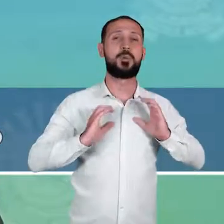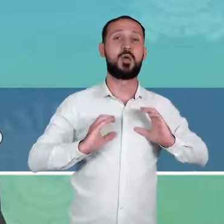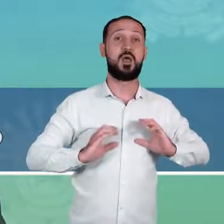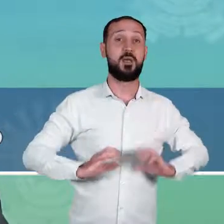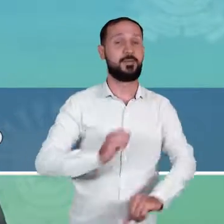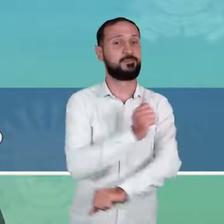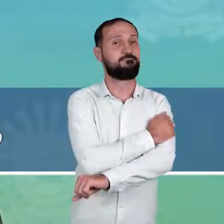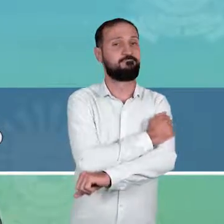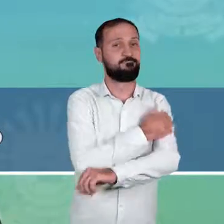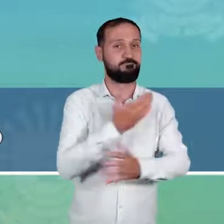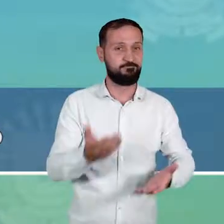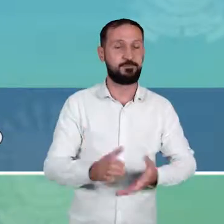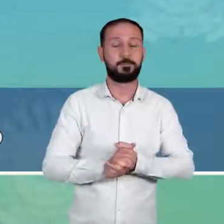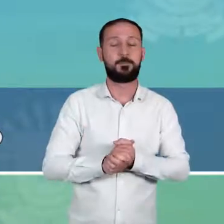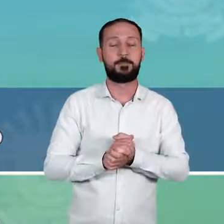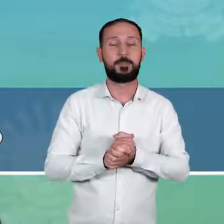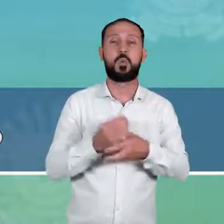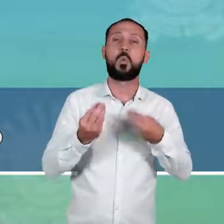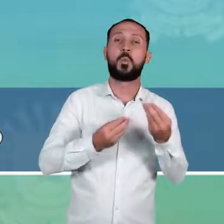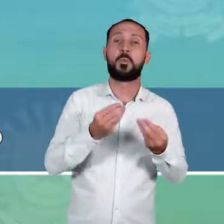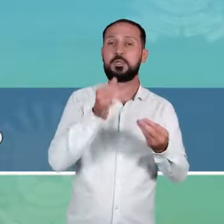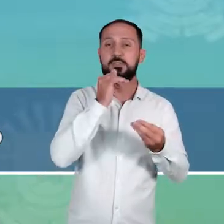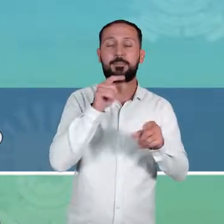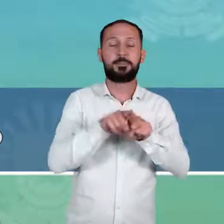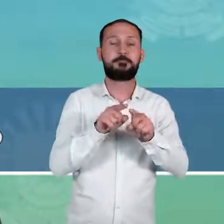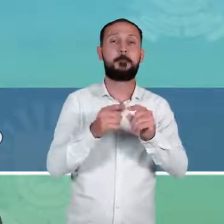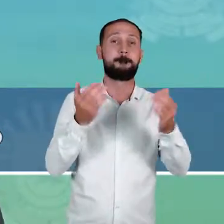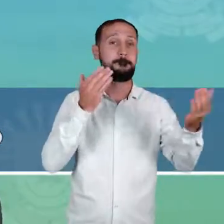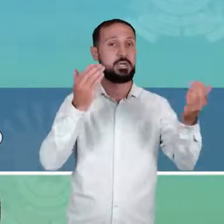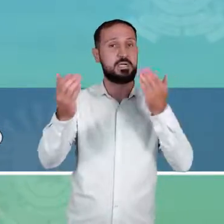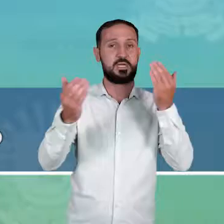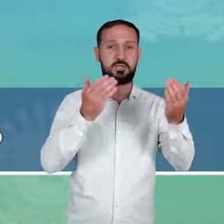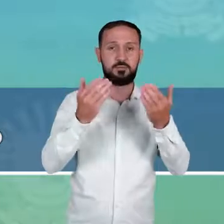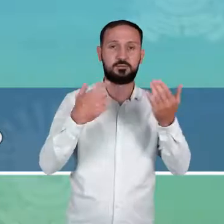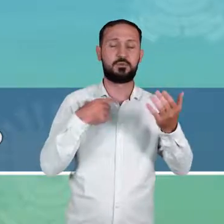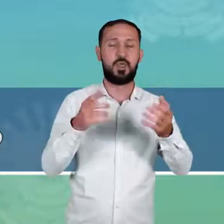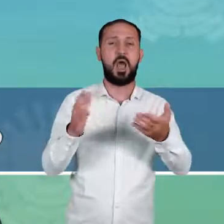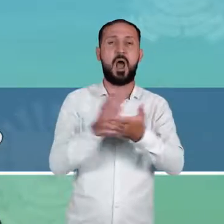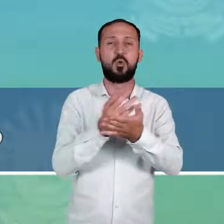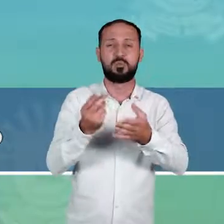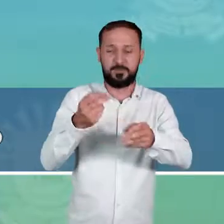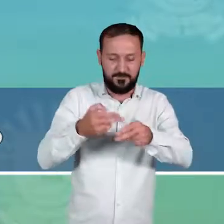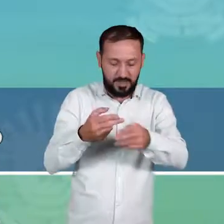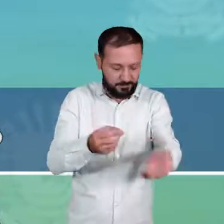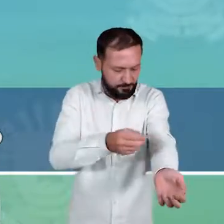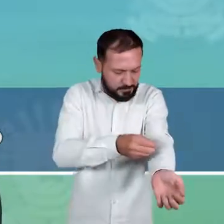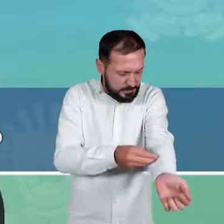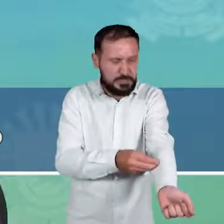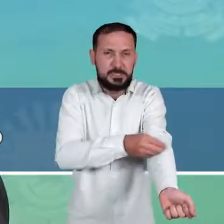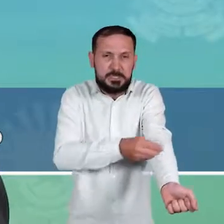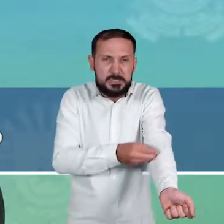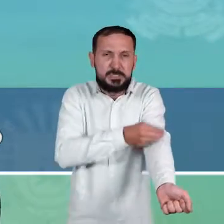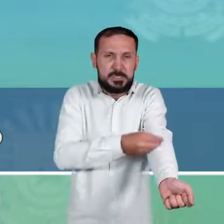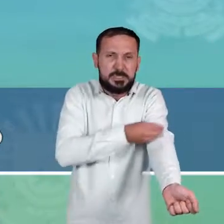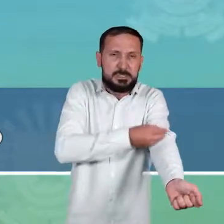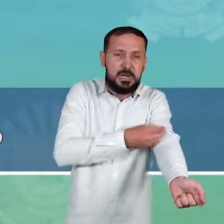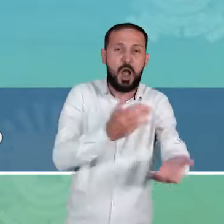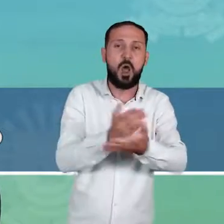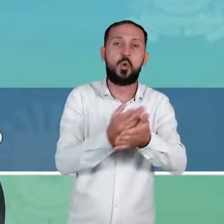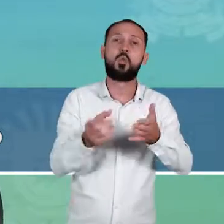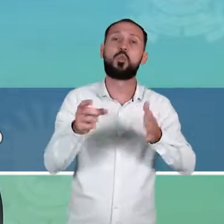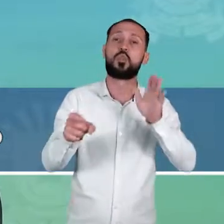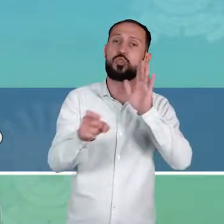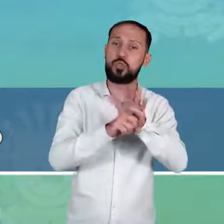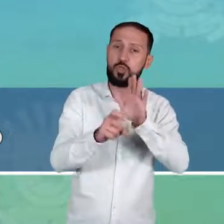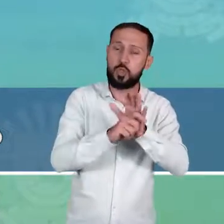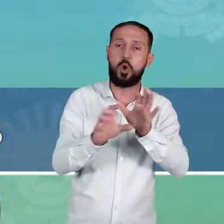nossos alunos, do ponto de vista até mesmo psicológico, automutilação, você vê a questão das drogas lícitas